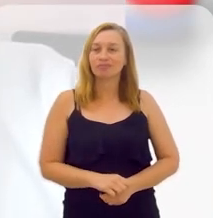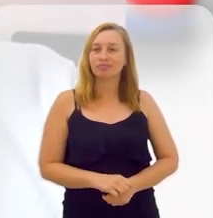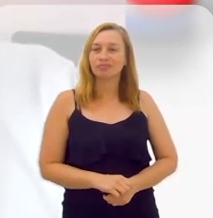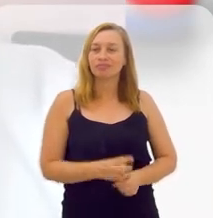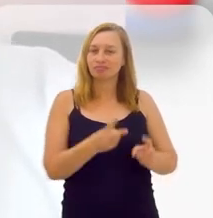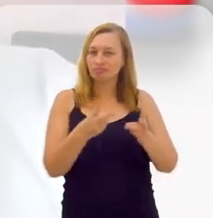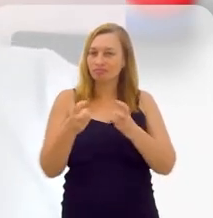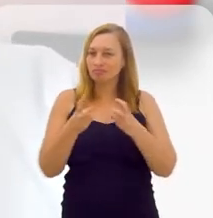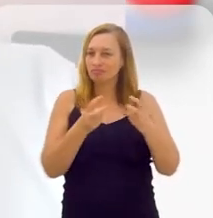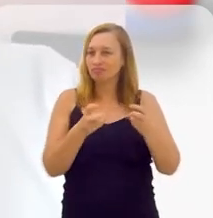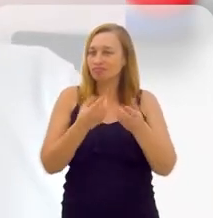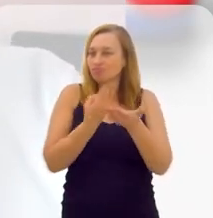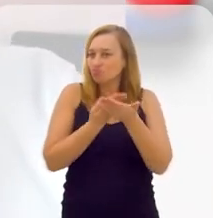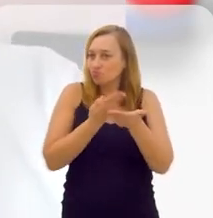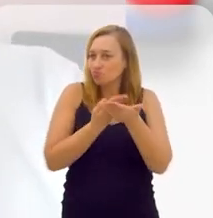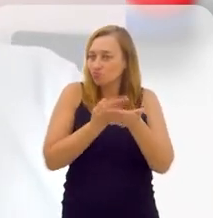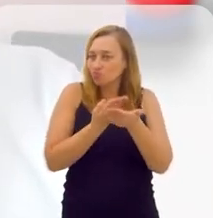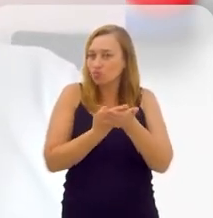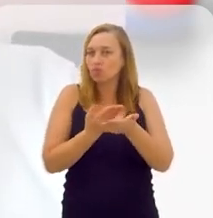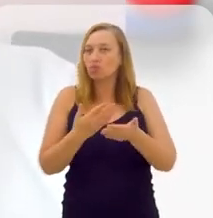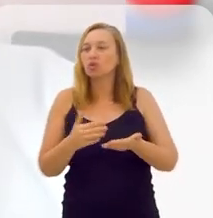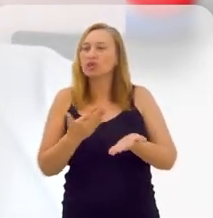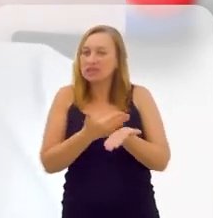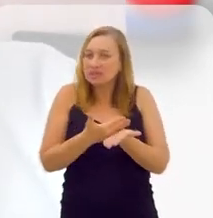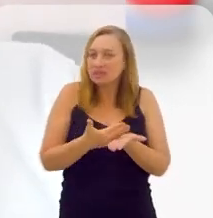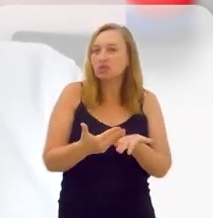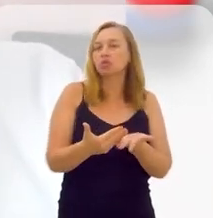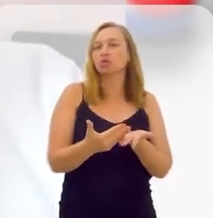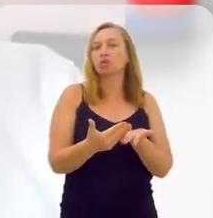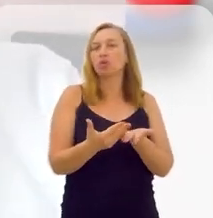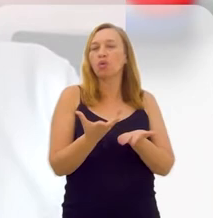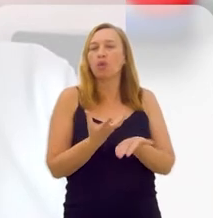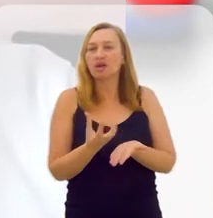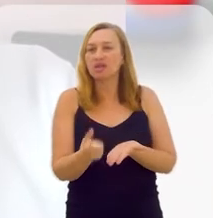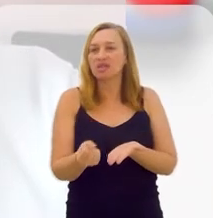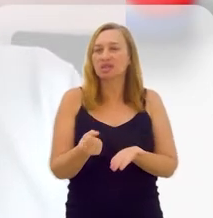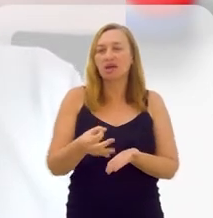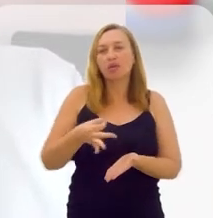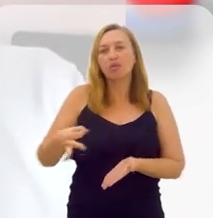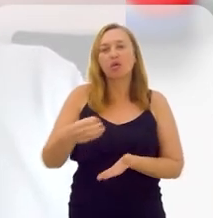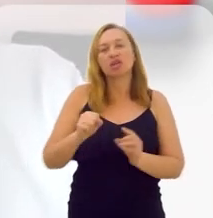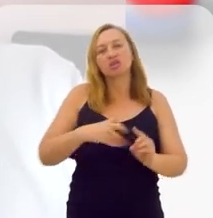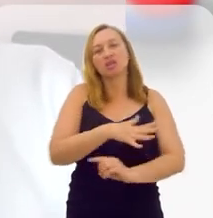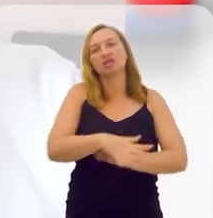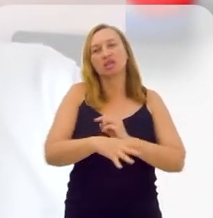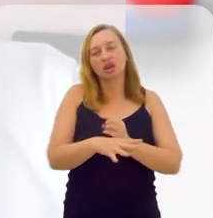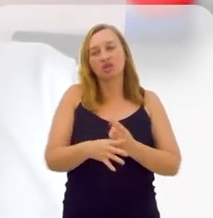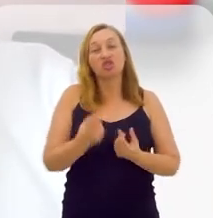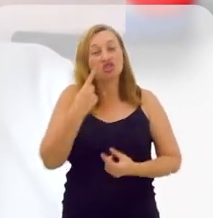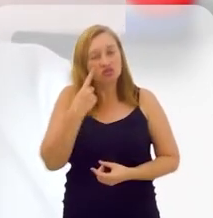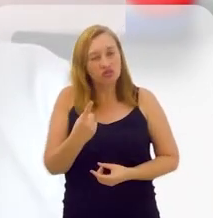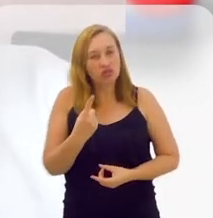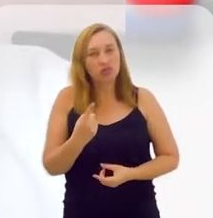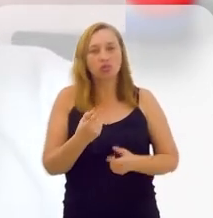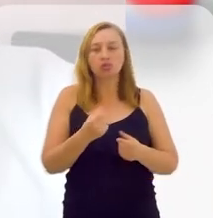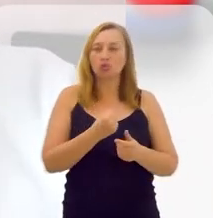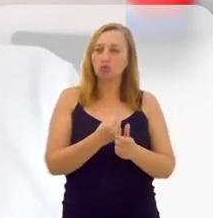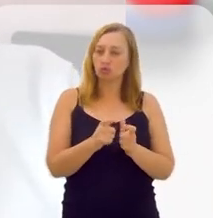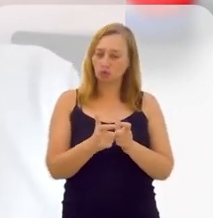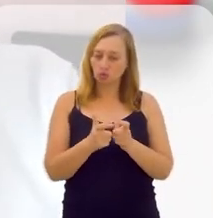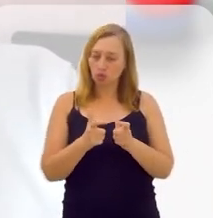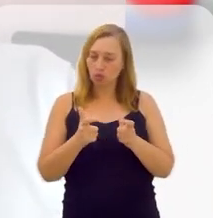fizemos um levantamento e logo assim que a gente começou a aceitar a moeda social, a gente viu que teve